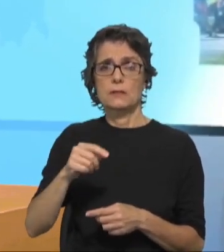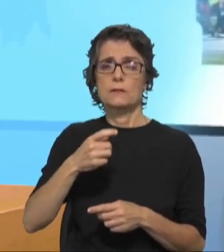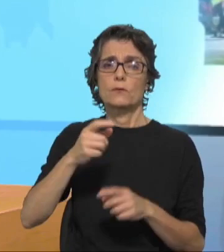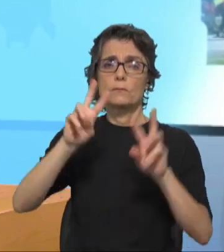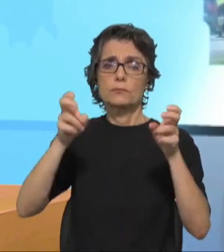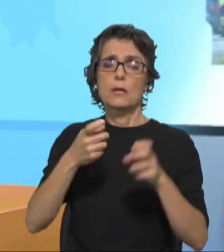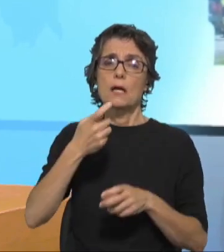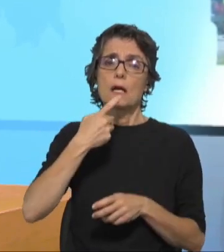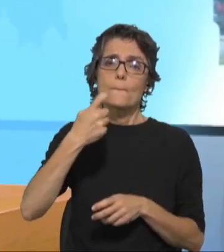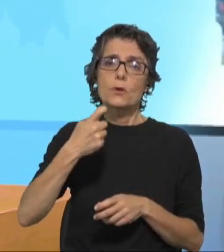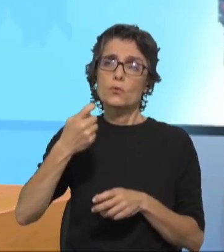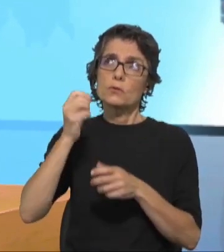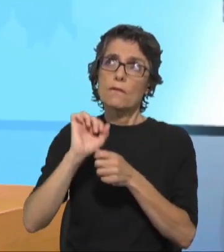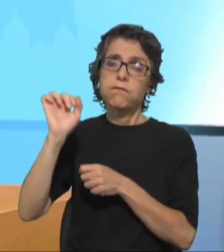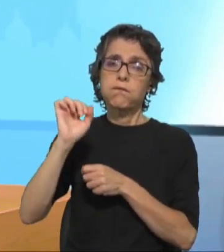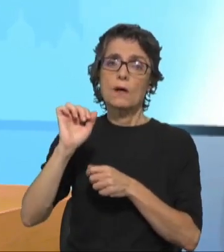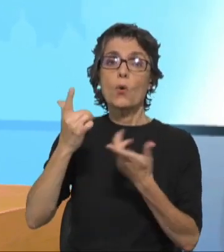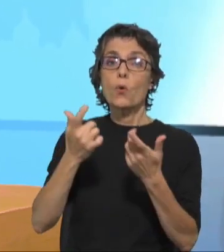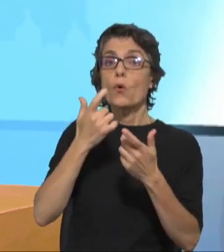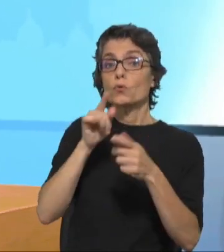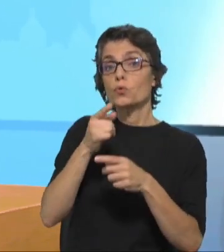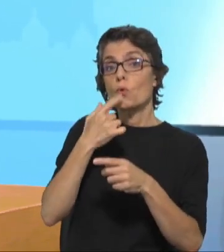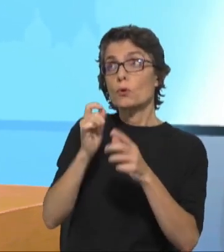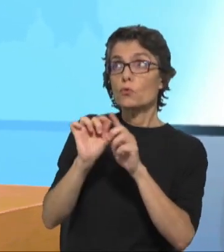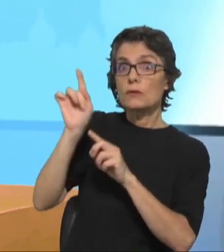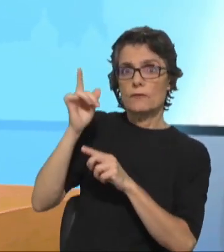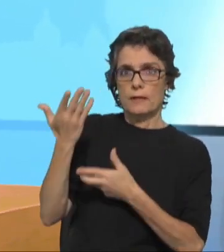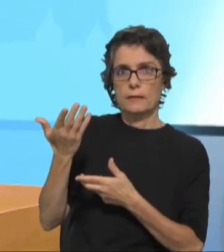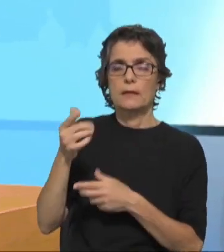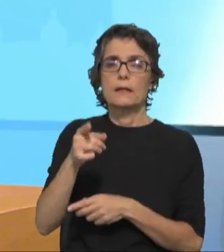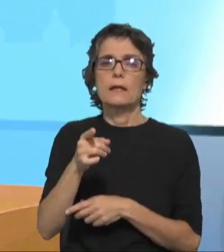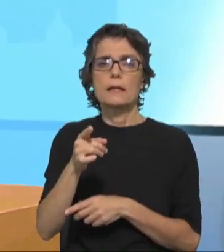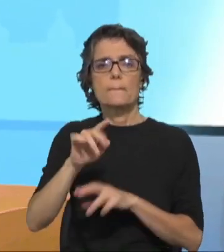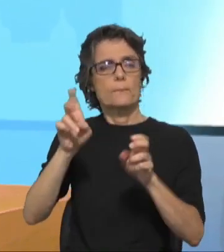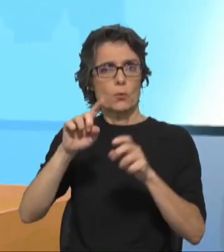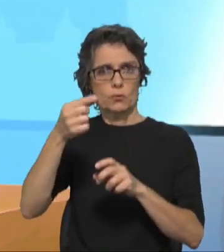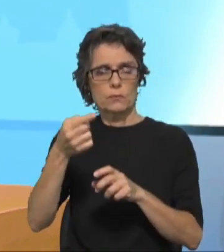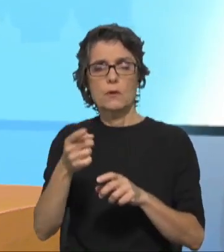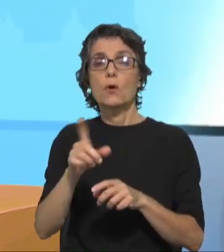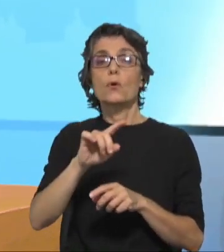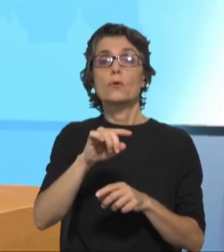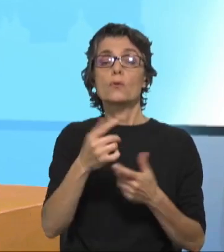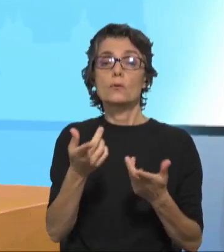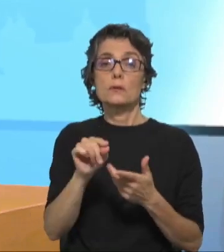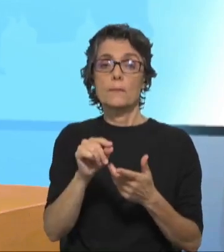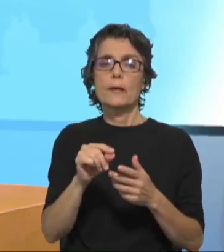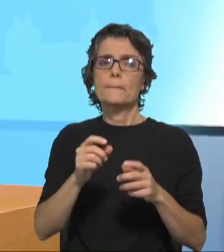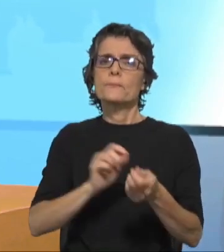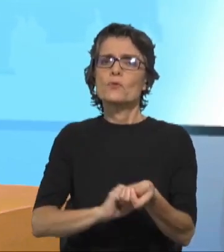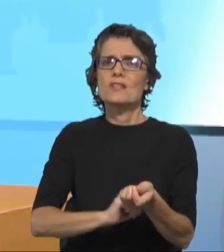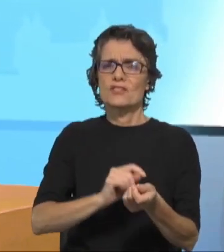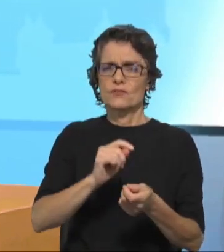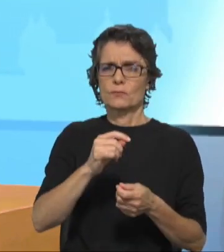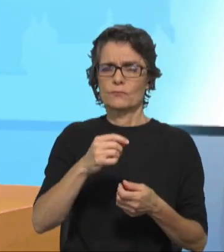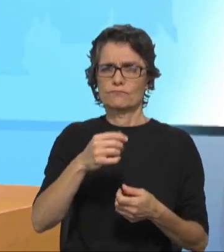Perguntas a Deus, uma obra que também faz parte das nossas novidades. Ou então temos, por exemplo, uma questão que é muito pertinente sobre o racismo. Filomeno Lopes,